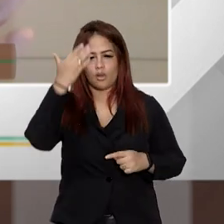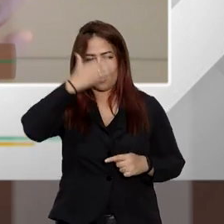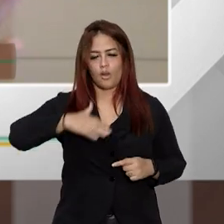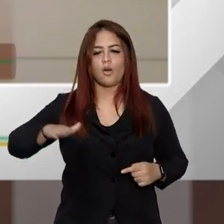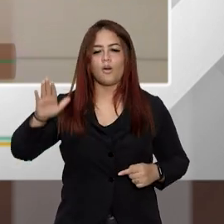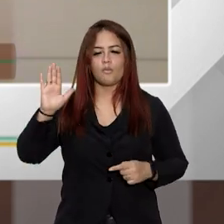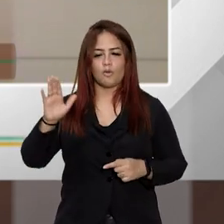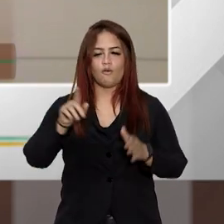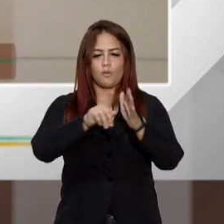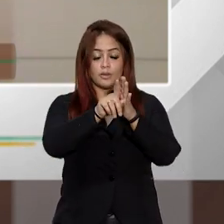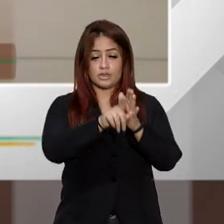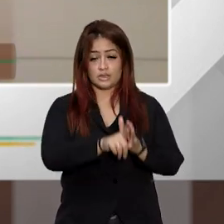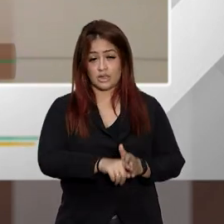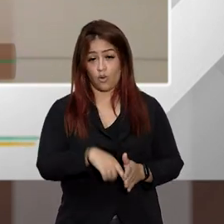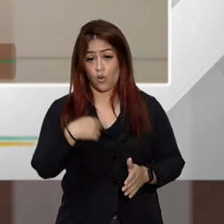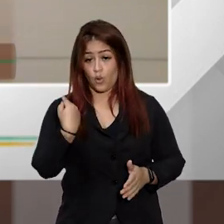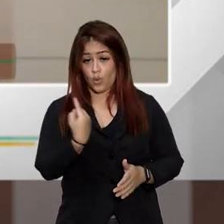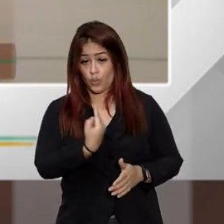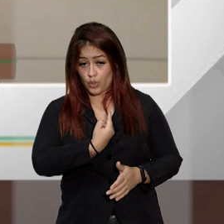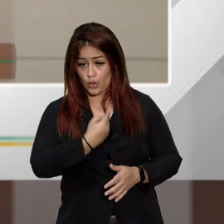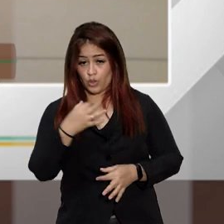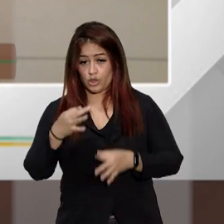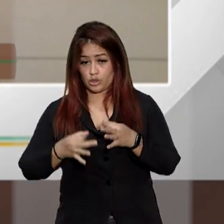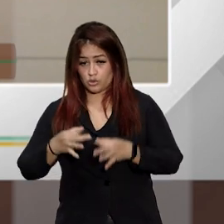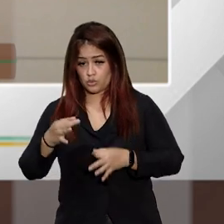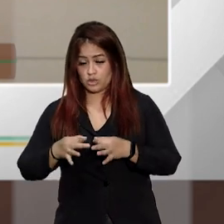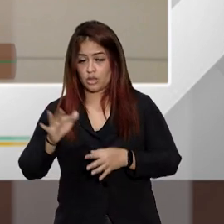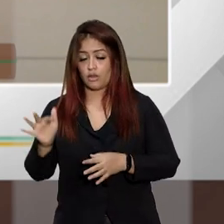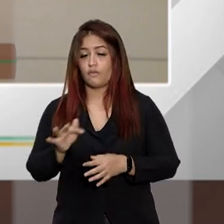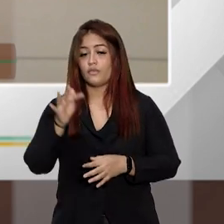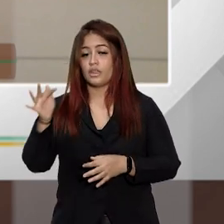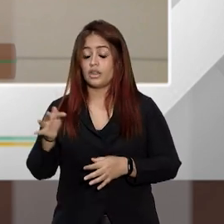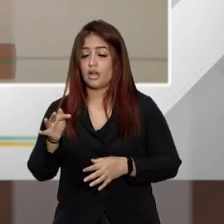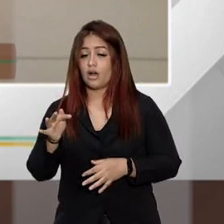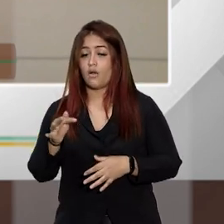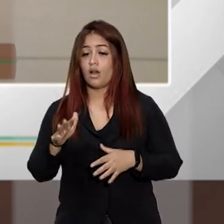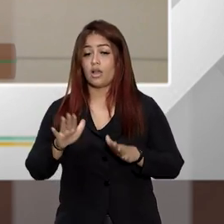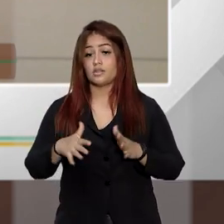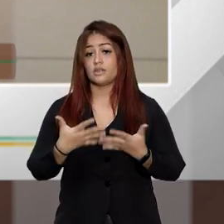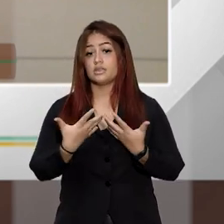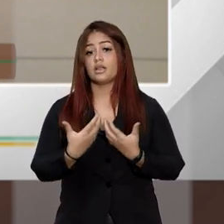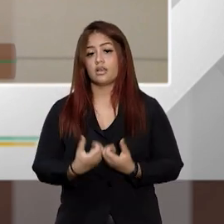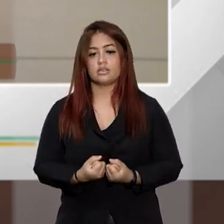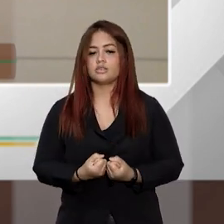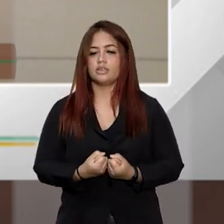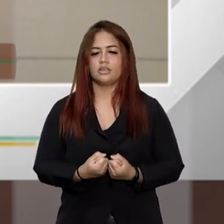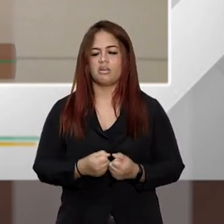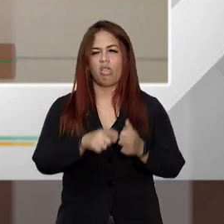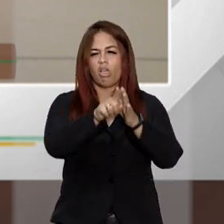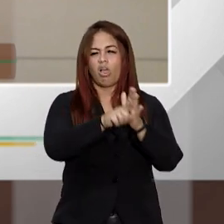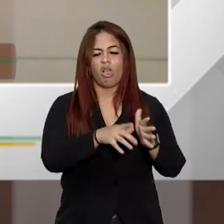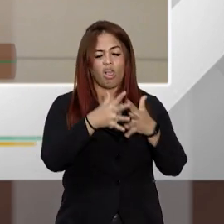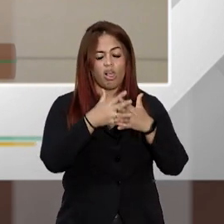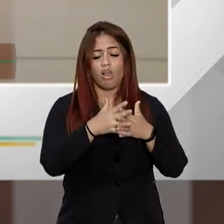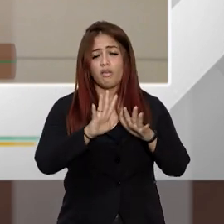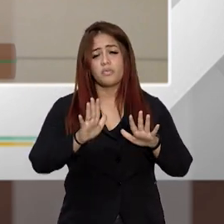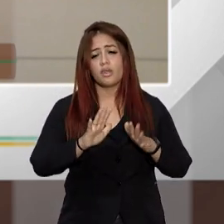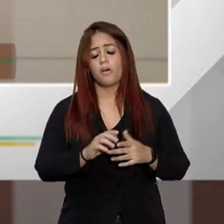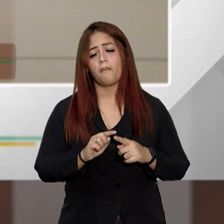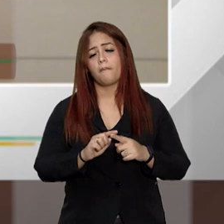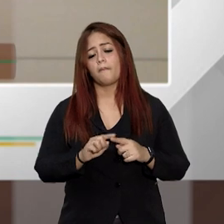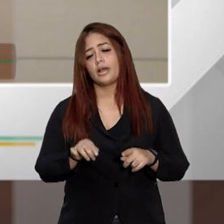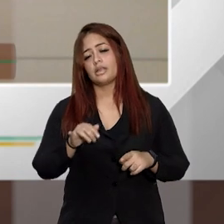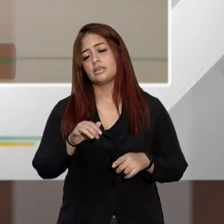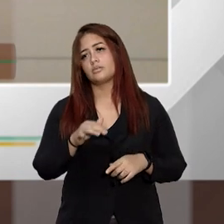pericial. Mas nós, nos juizados federais, acabamos permitindo, não perícias complexas, não, mas, por exemplo, é